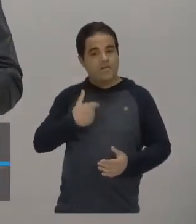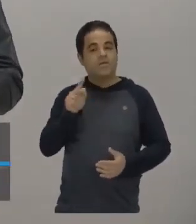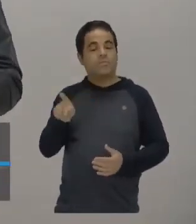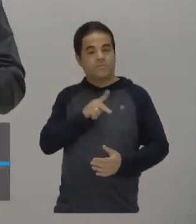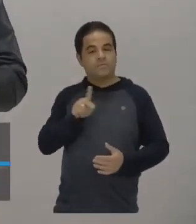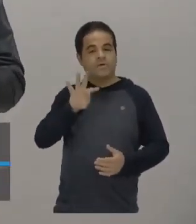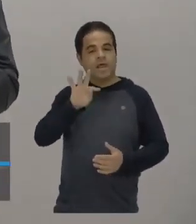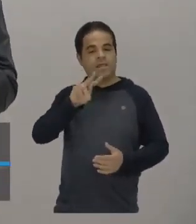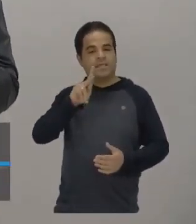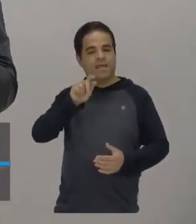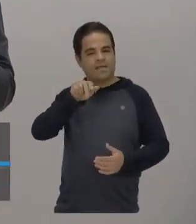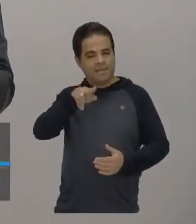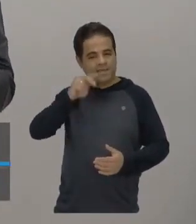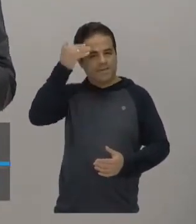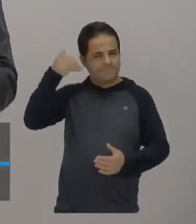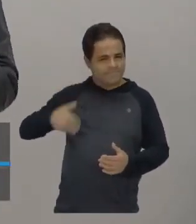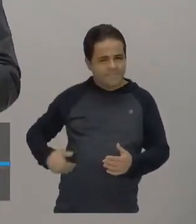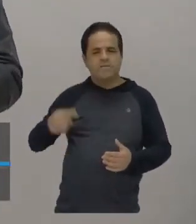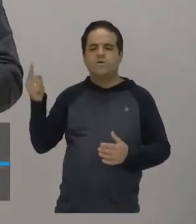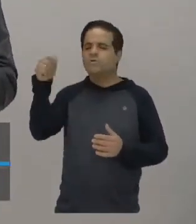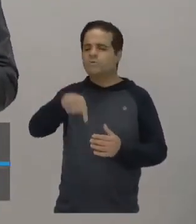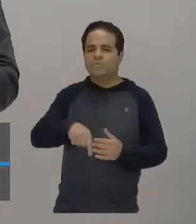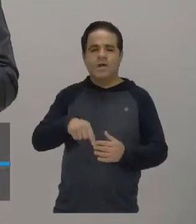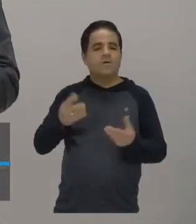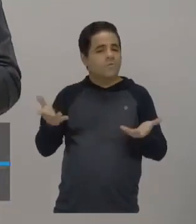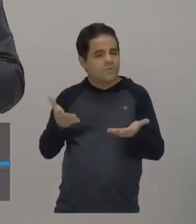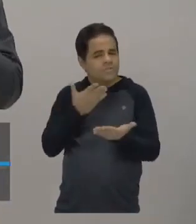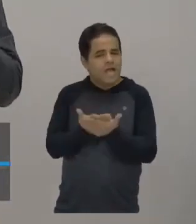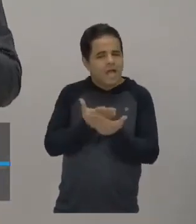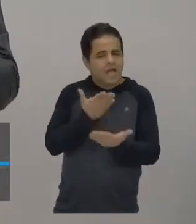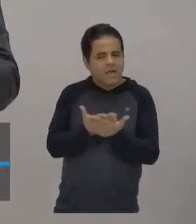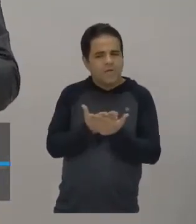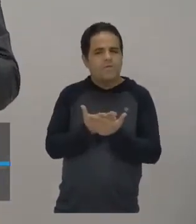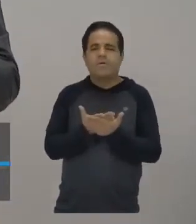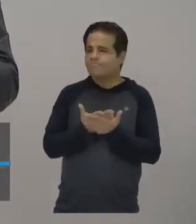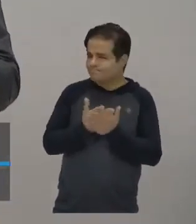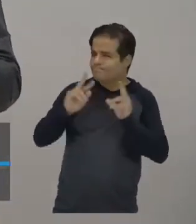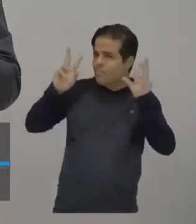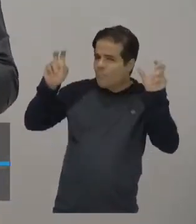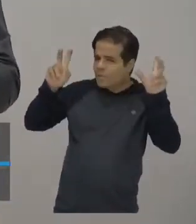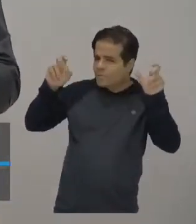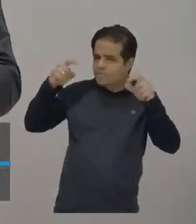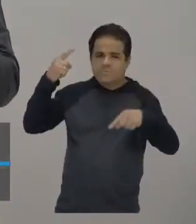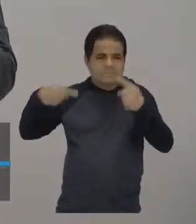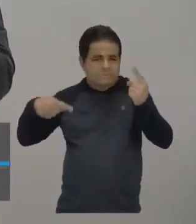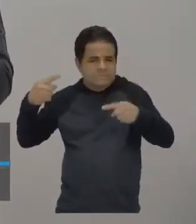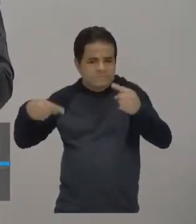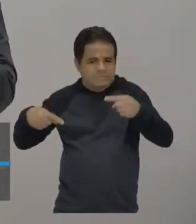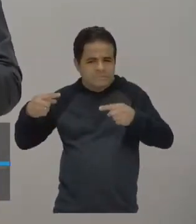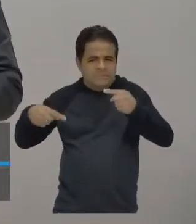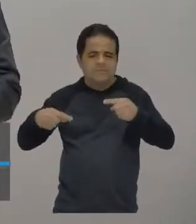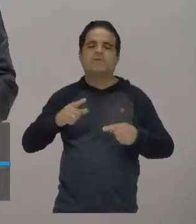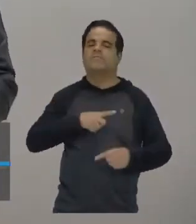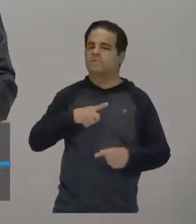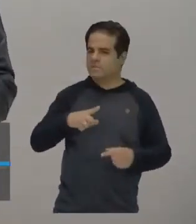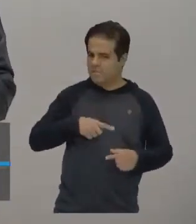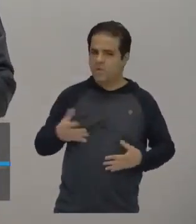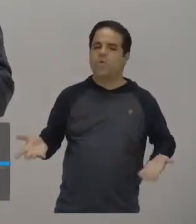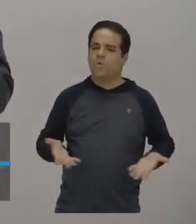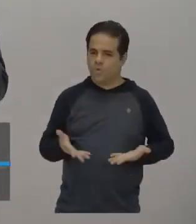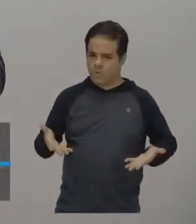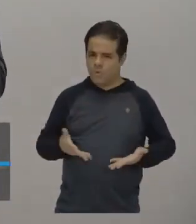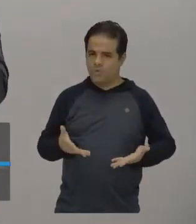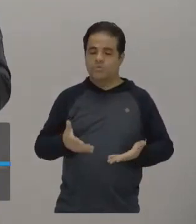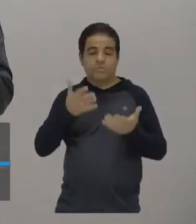professora Tayana e estarei aqui com uma aula um tanto polêmica. Já pensou em polêmica? Então tem polêmica hoje